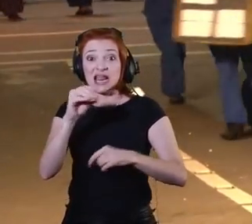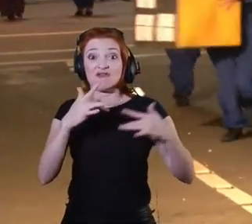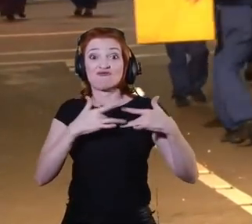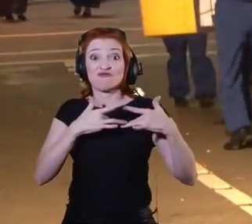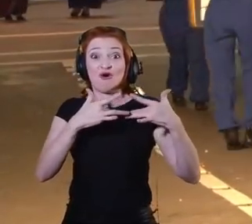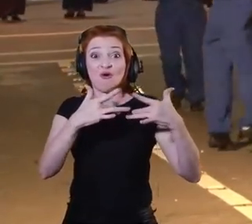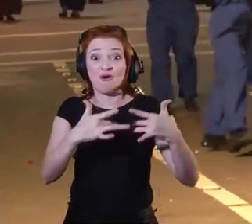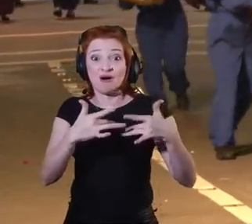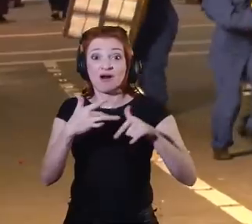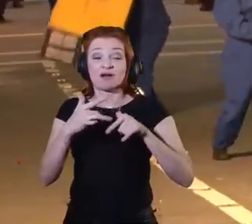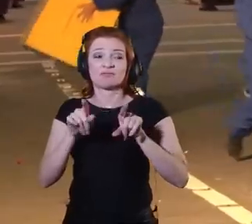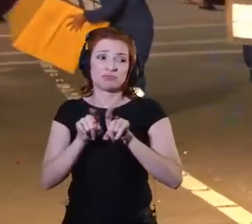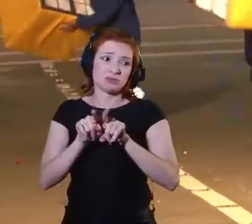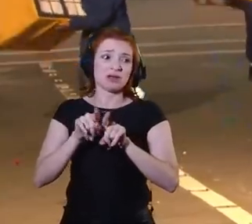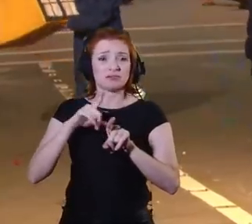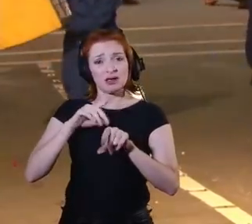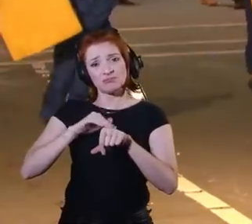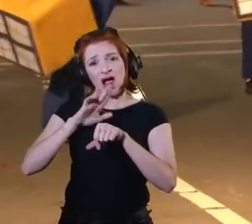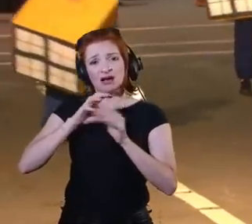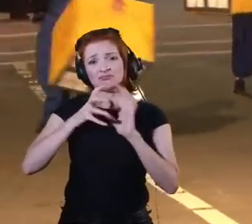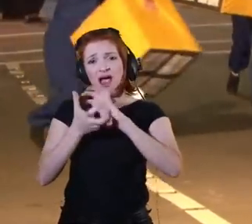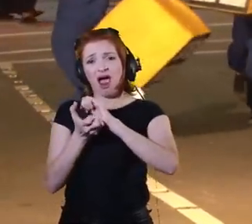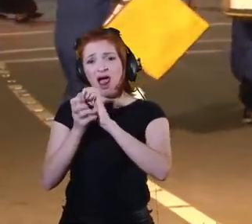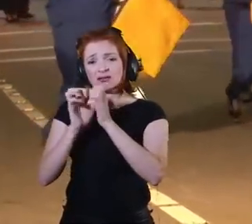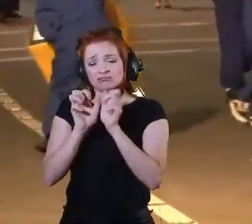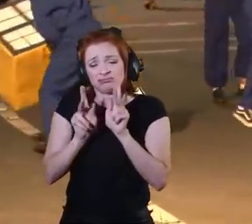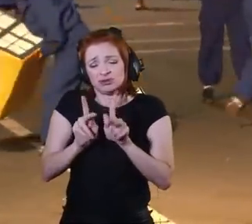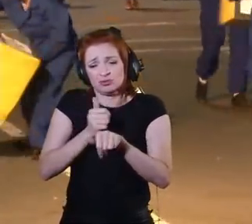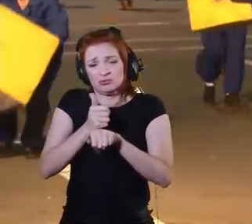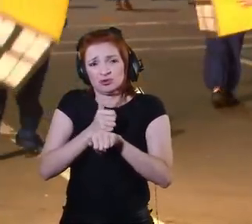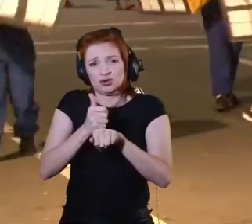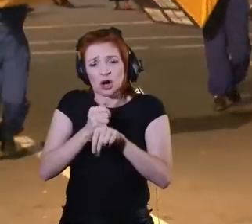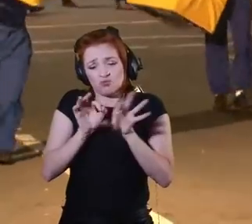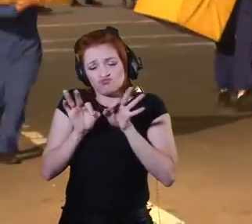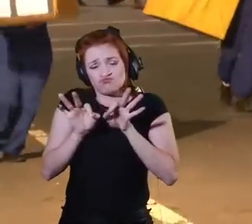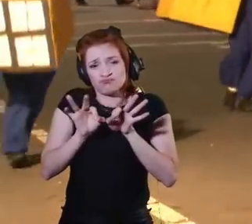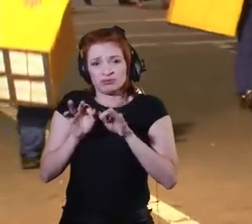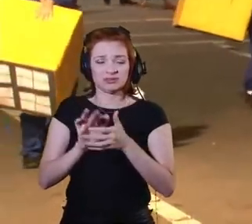vários artistas que trabalham para levar toda essa mágica para todos nós.